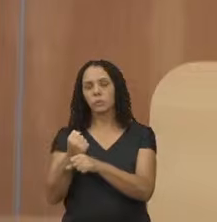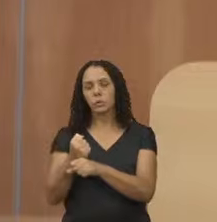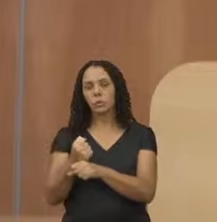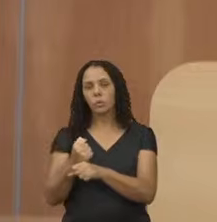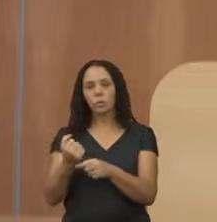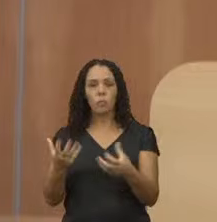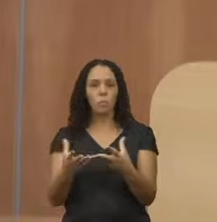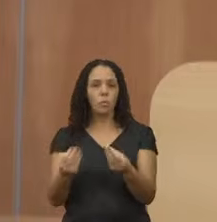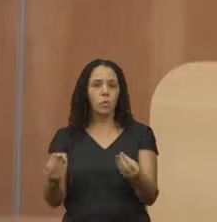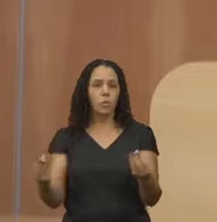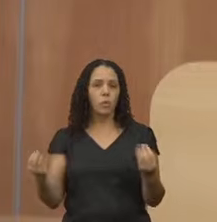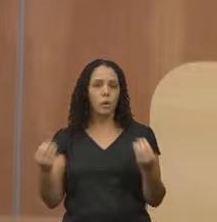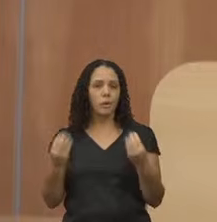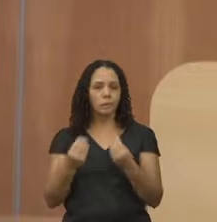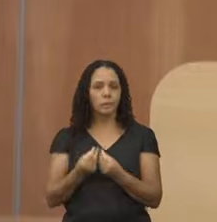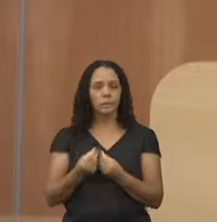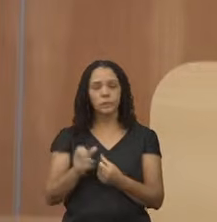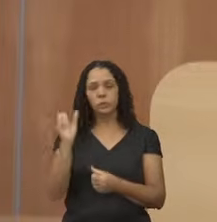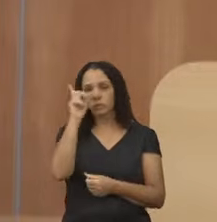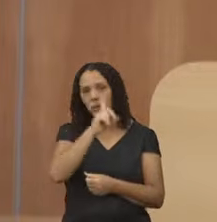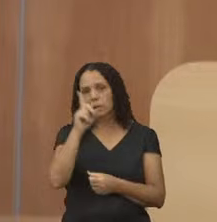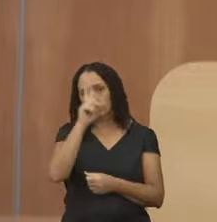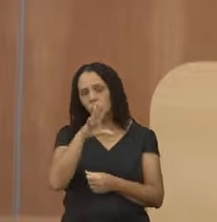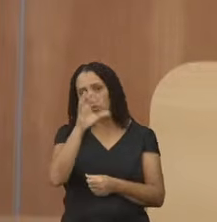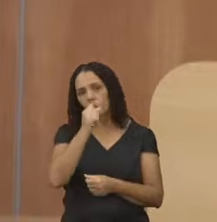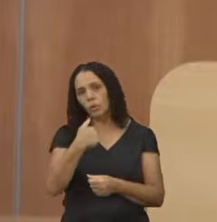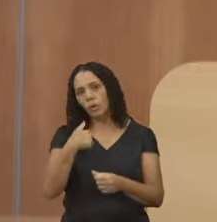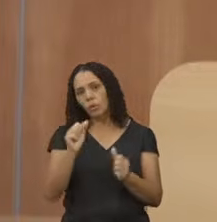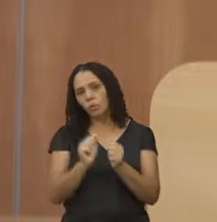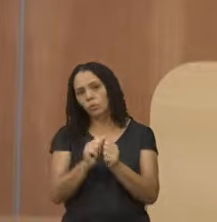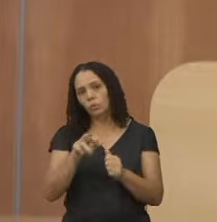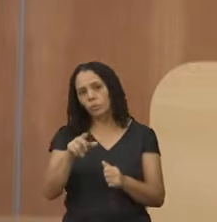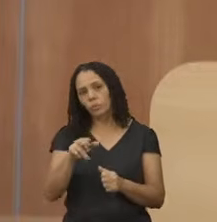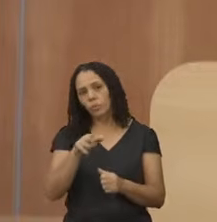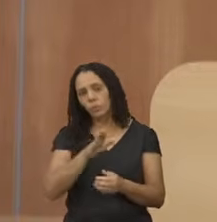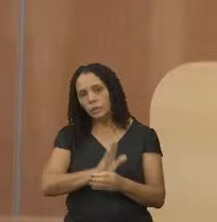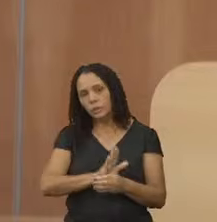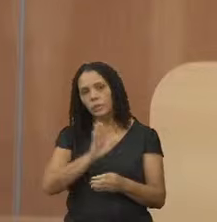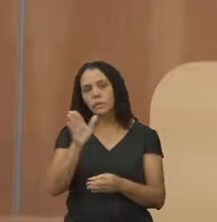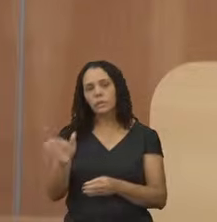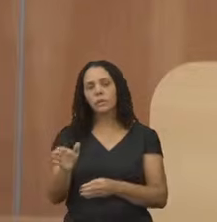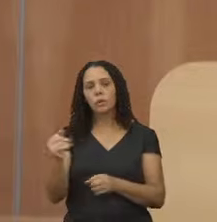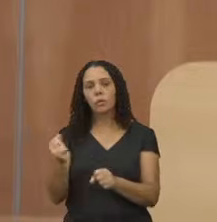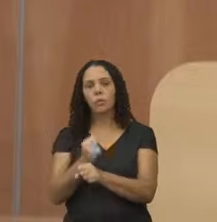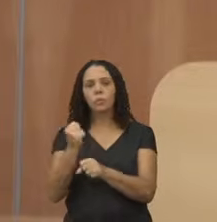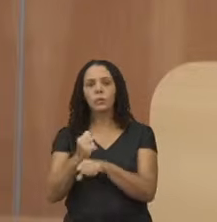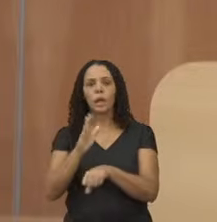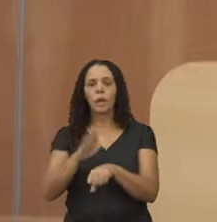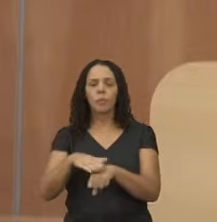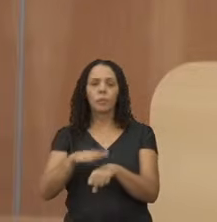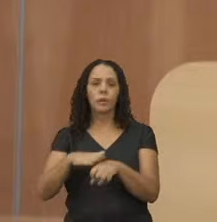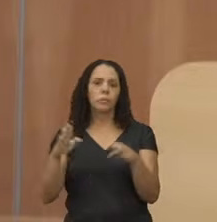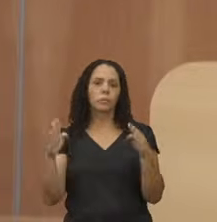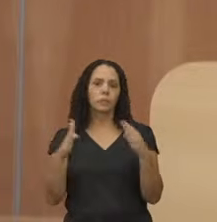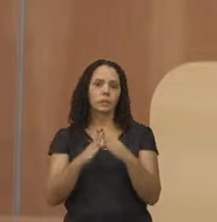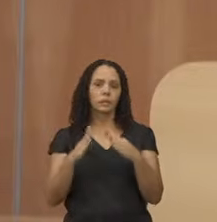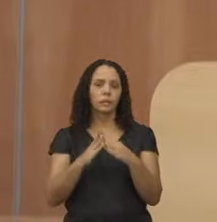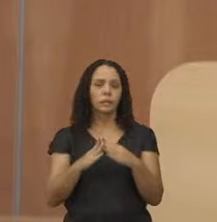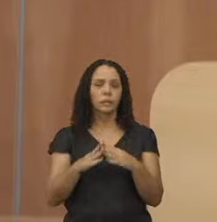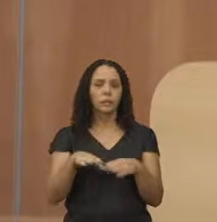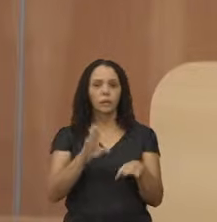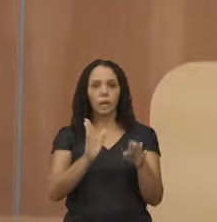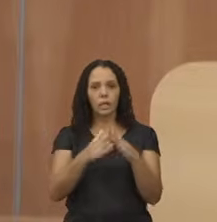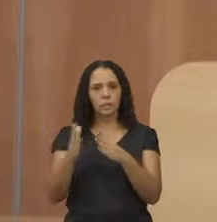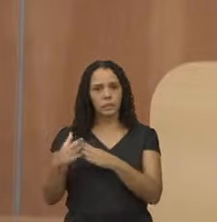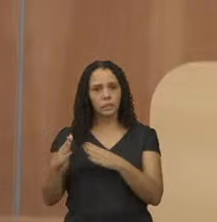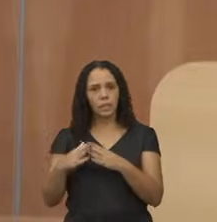mutirão. Então, sábado e domingo, ia eu, meus irmãos e minha mãe para a gente construir a nossa própria casa. Então, as casas lá foram